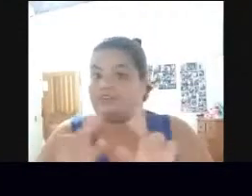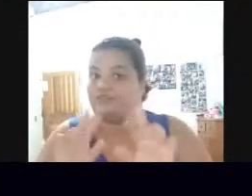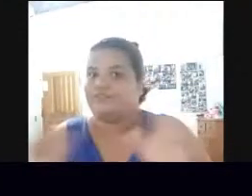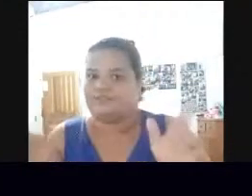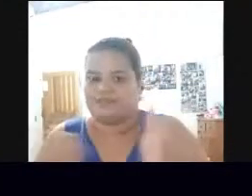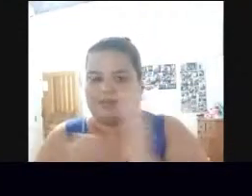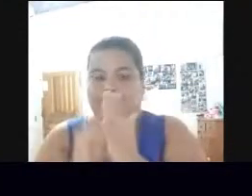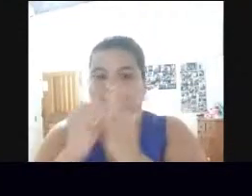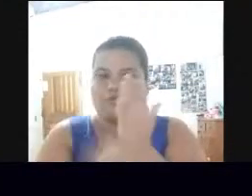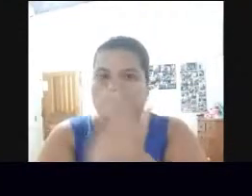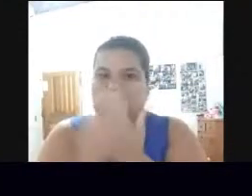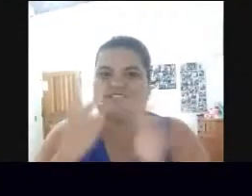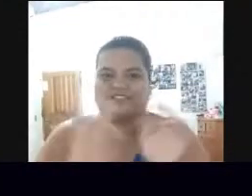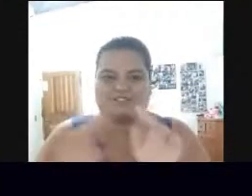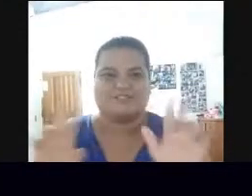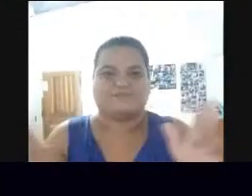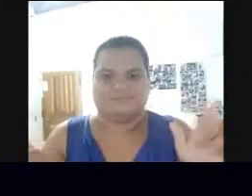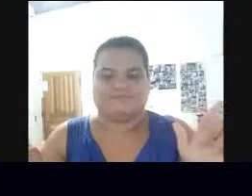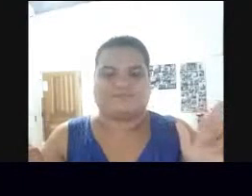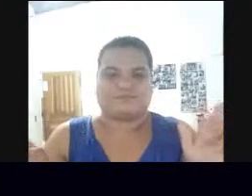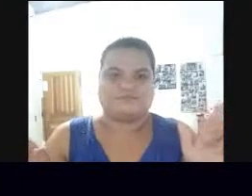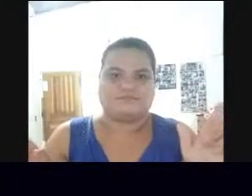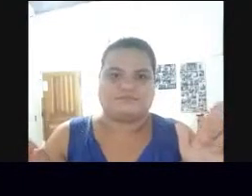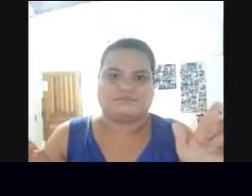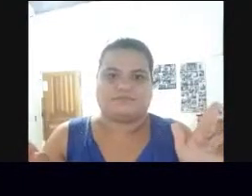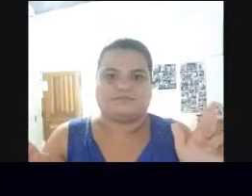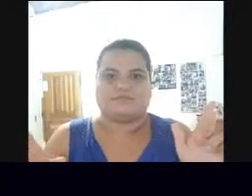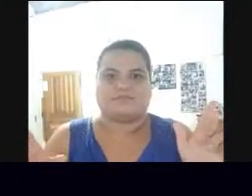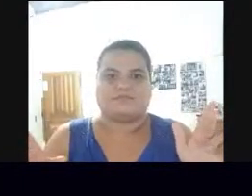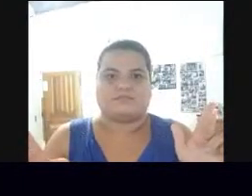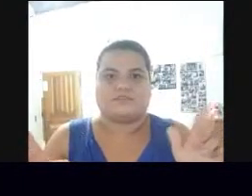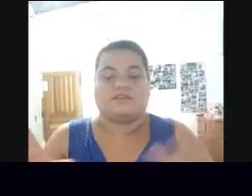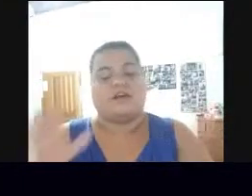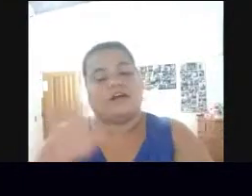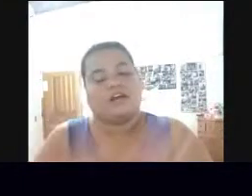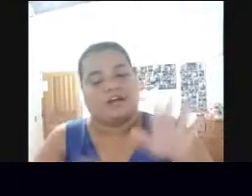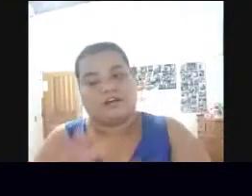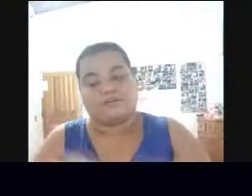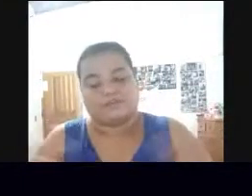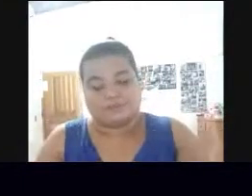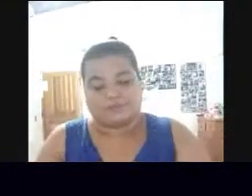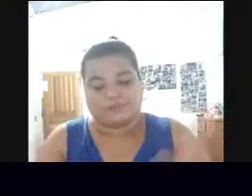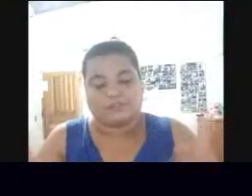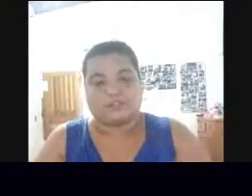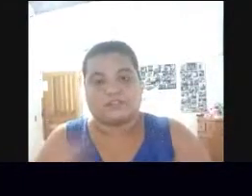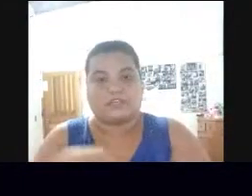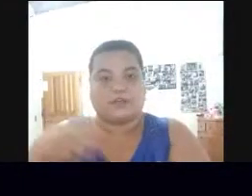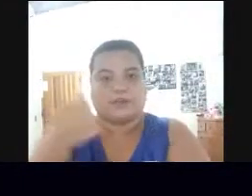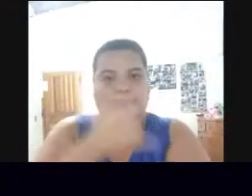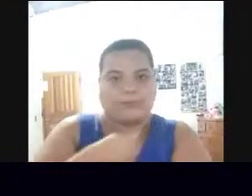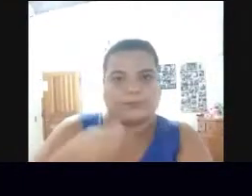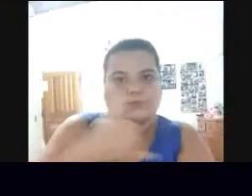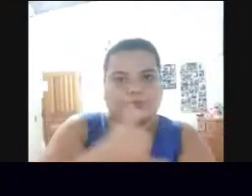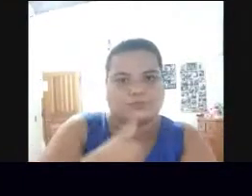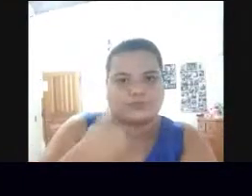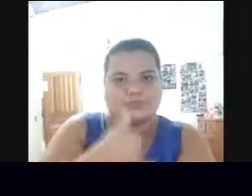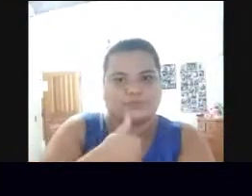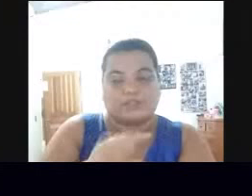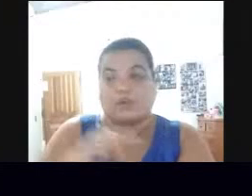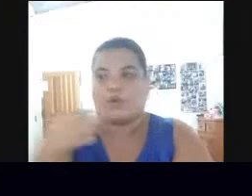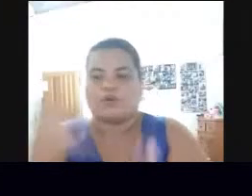gente tem leites vegetais que têm mais gorduras, e temos leites vegetais que têm mais